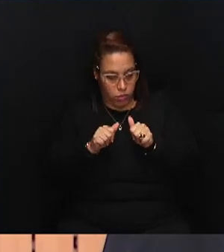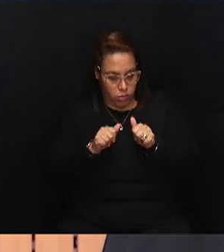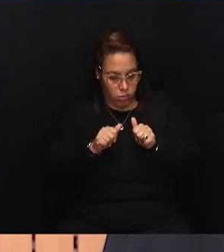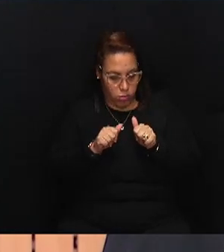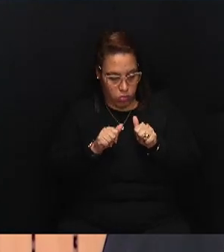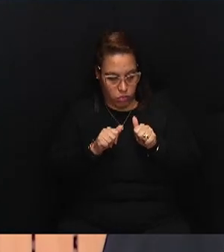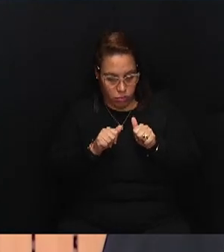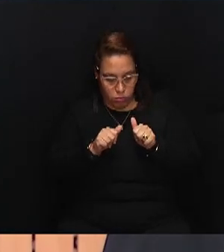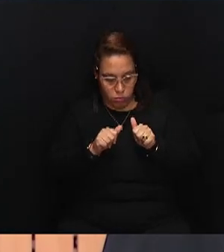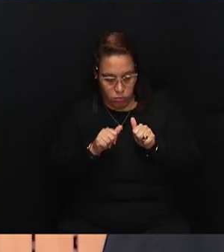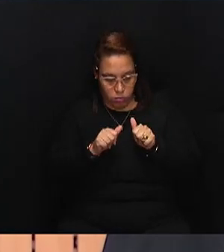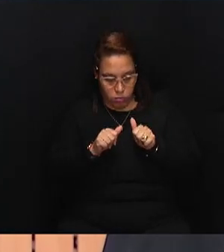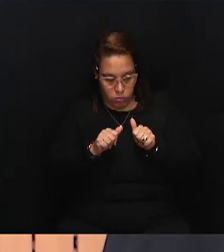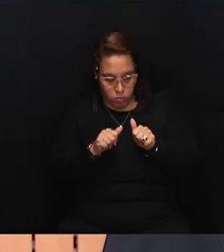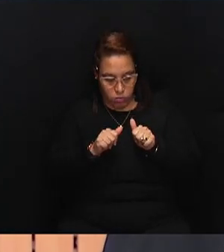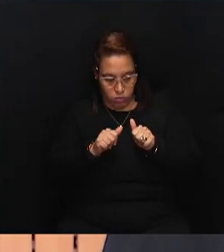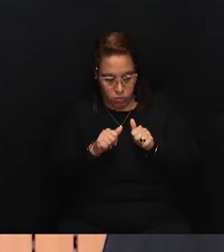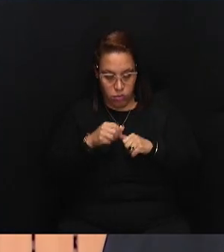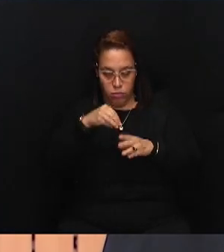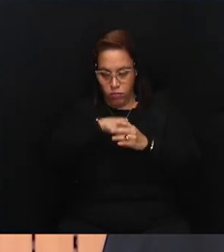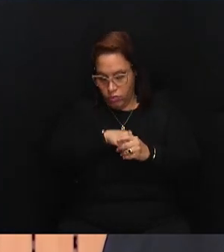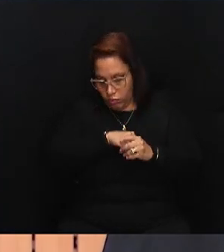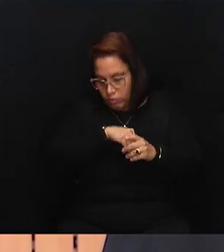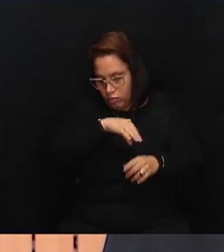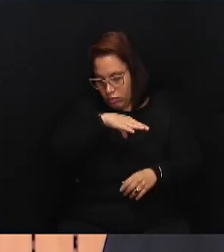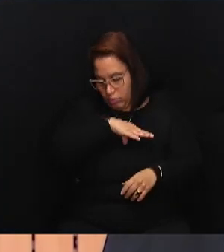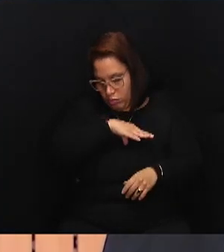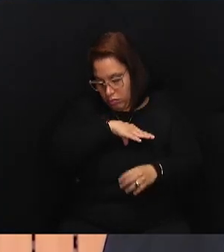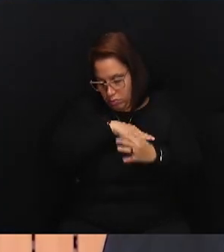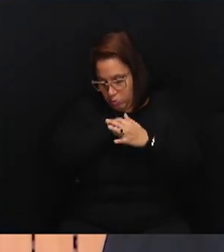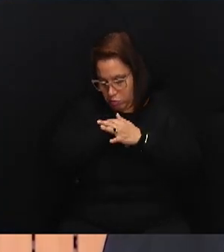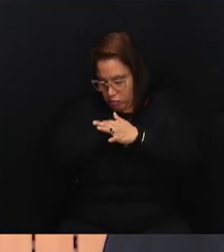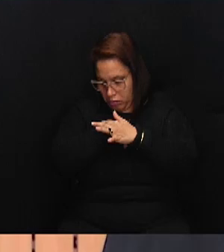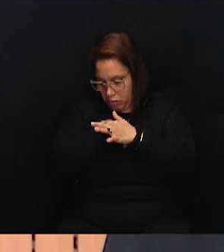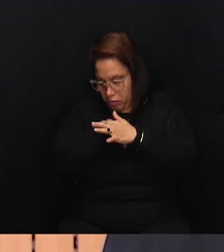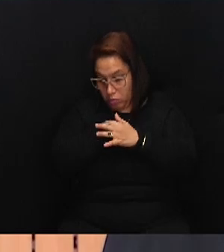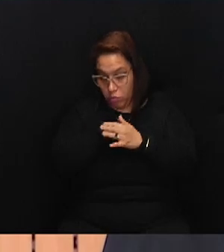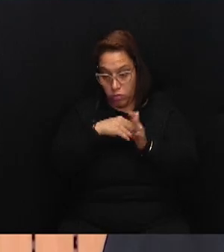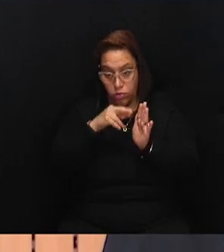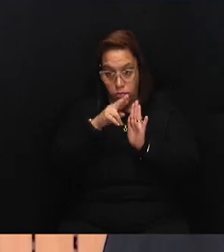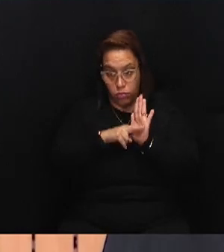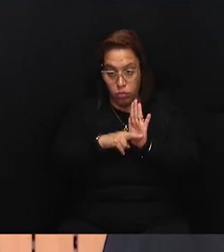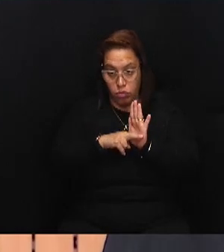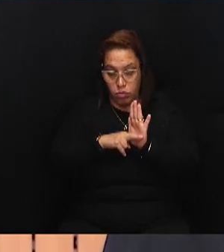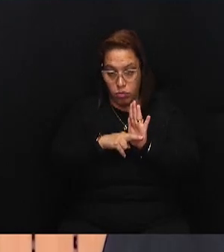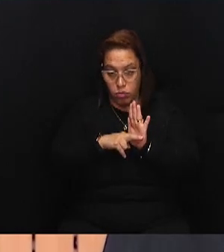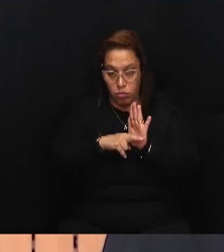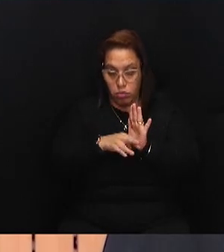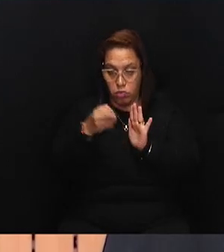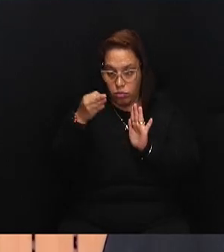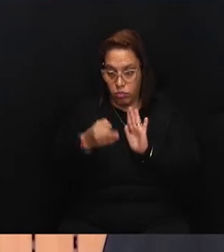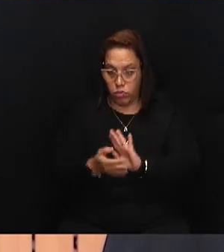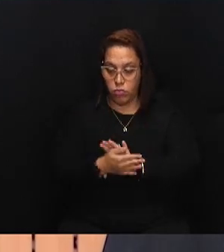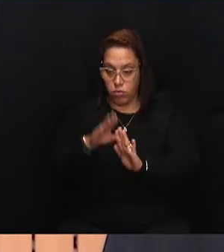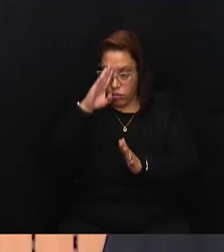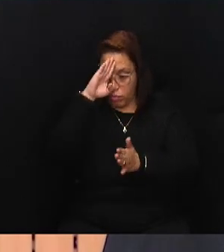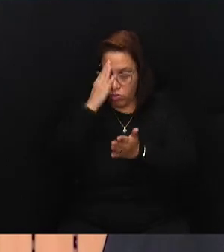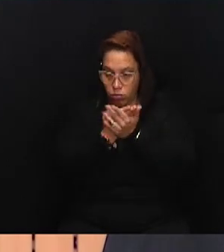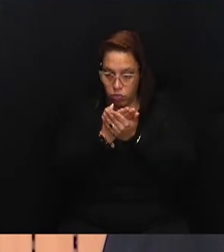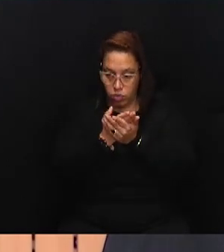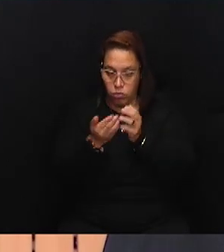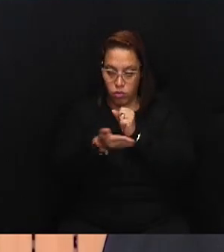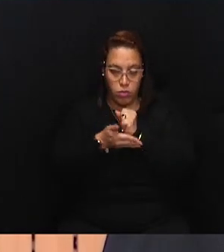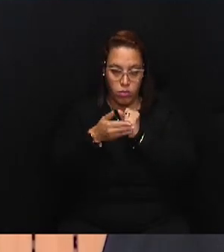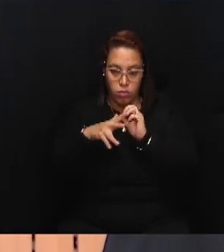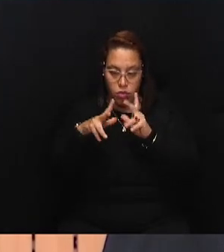que dentro do município que é exigido, todas as normas legais ali. Então, acredito que essa é a base de